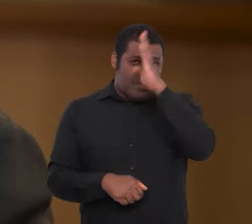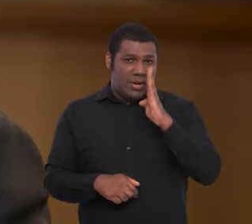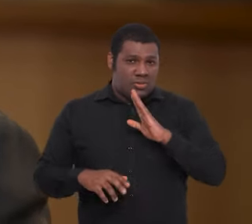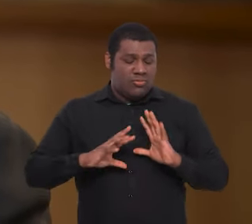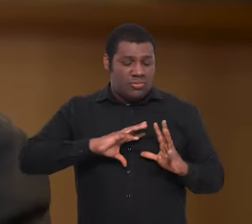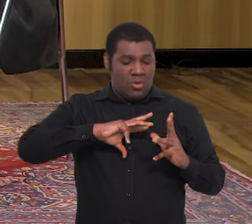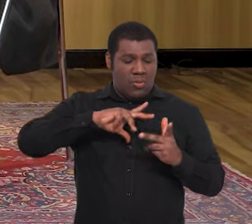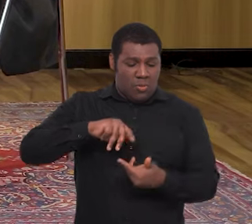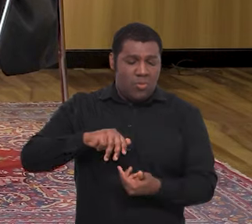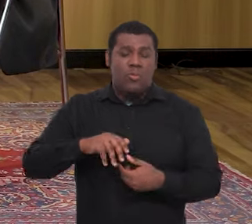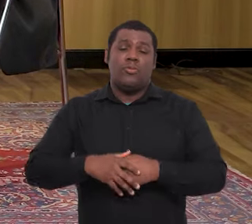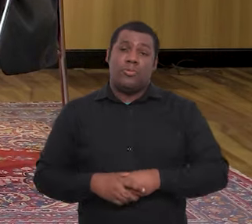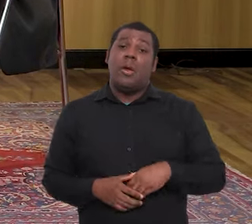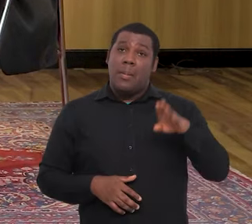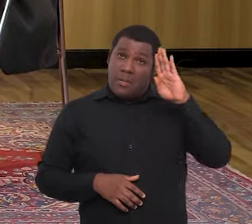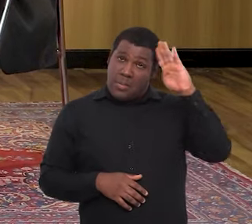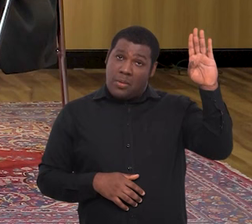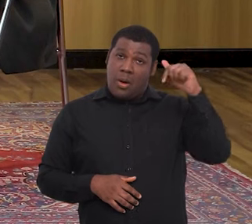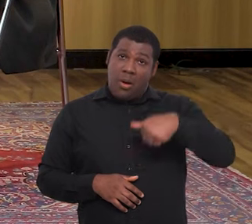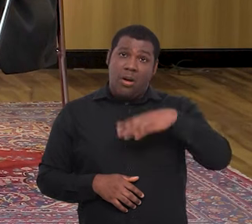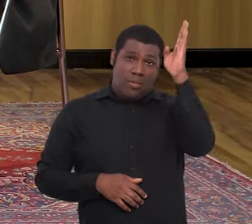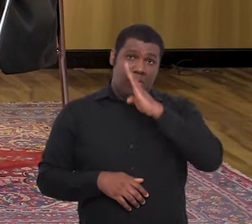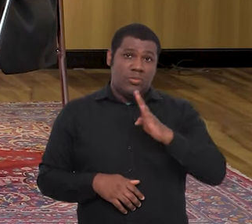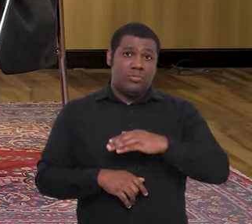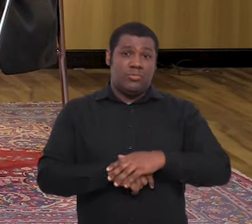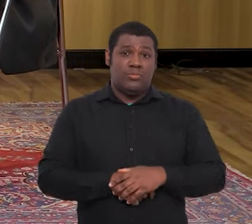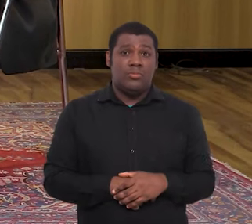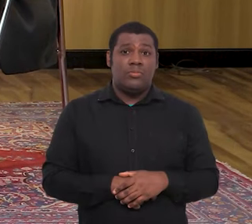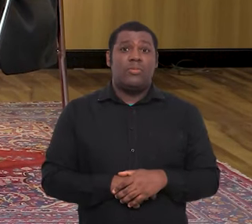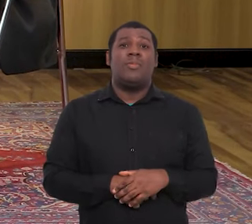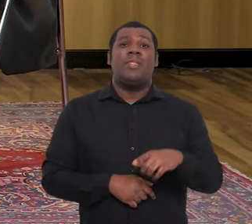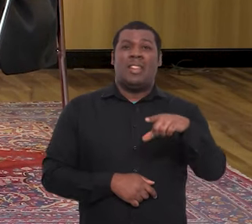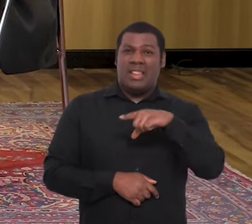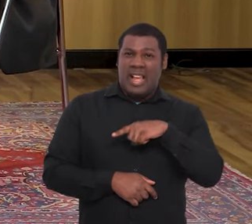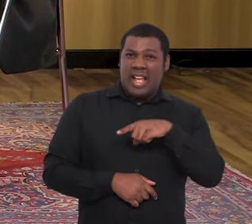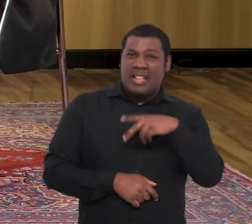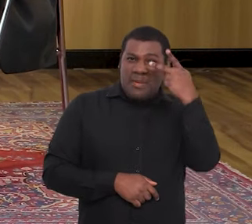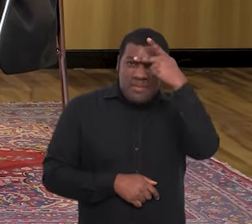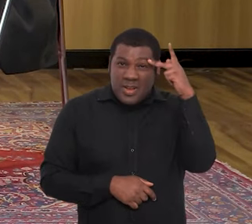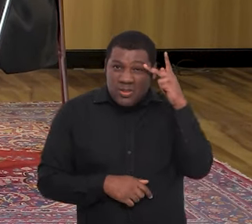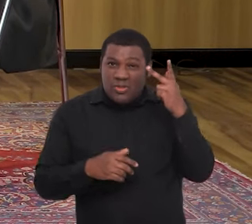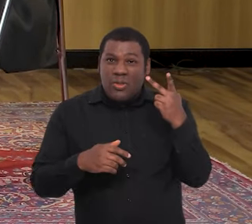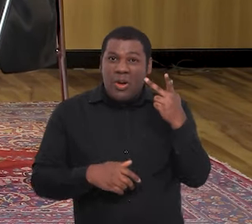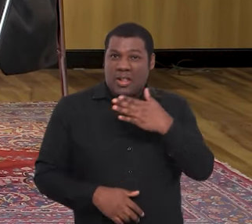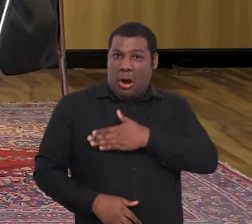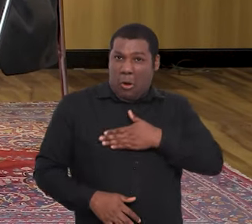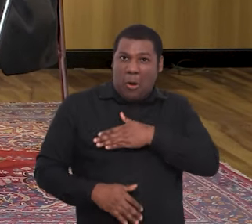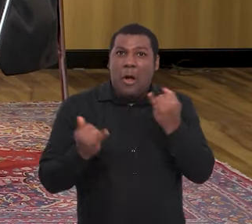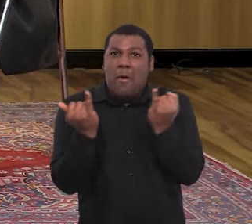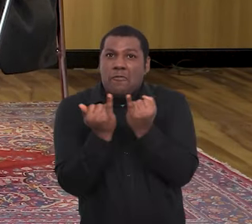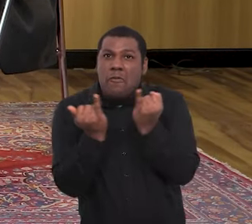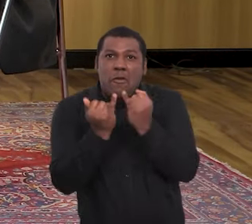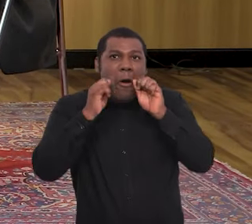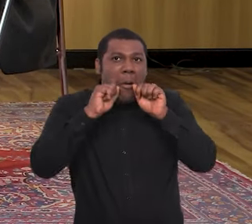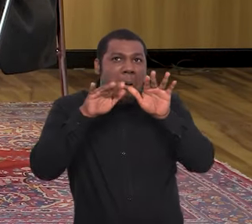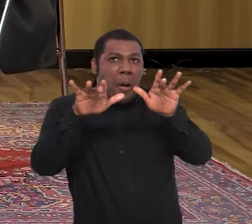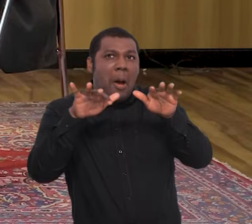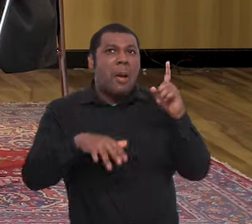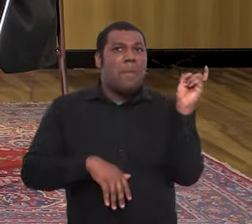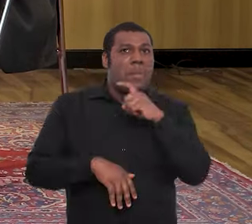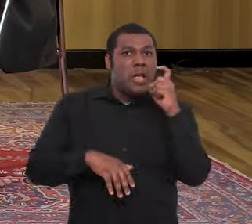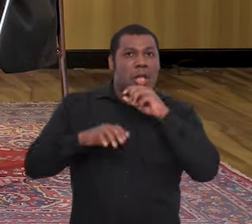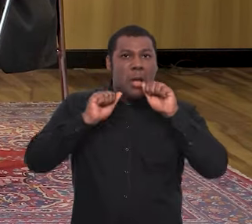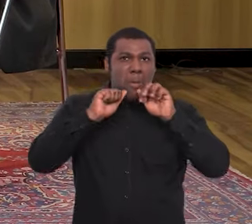e no mundo particularmente no Brasil que você tem a Turma da Fofoca da mentira da fake News que